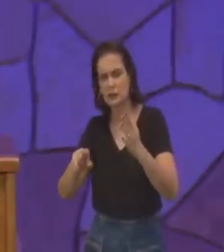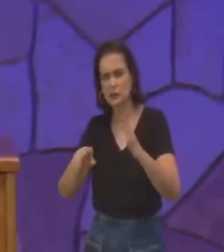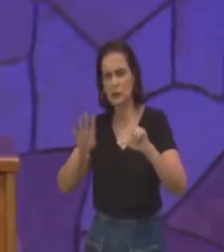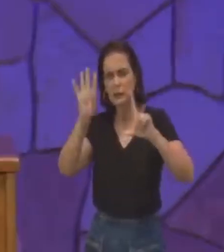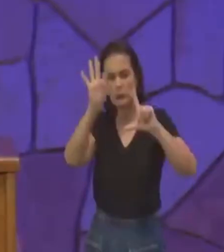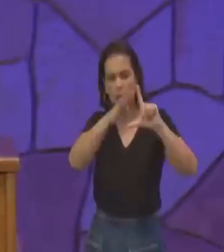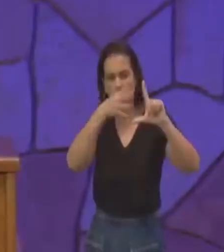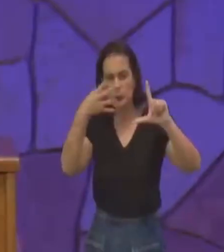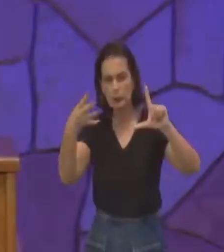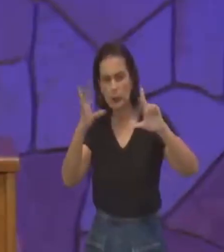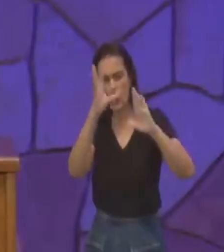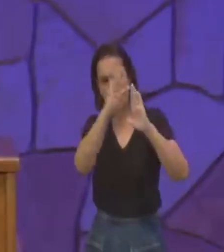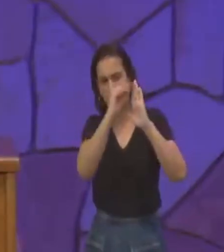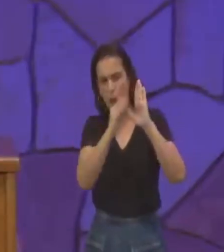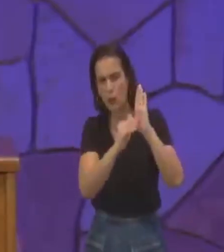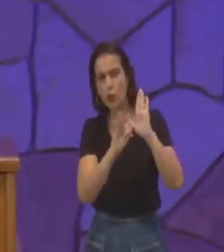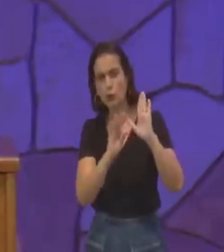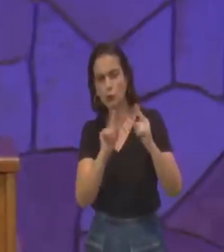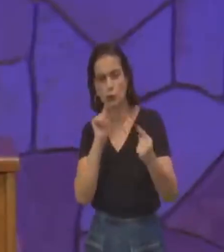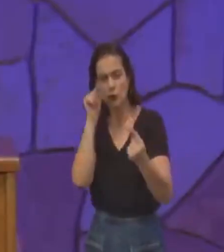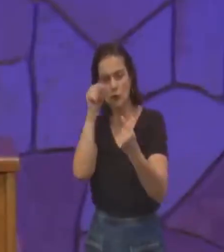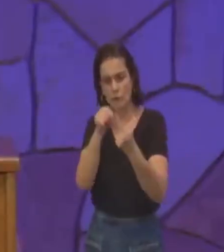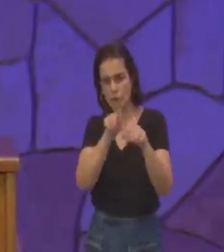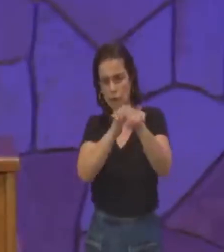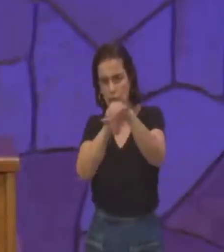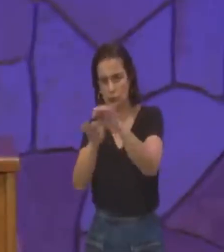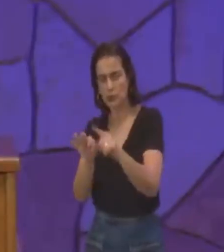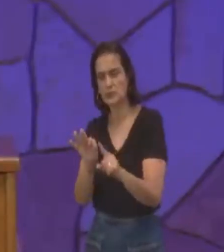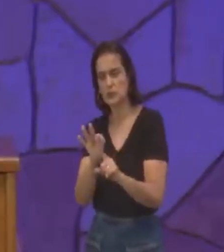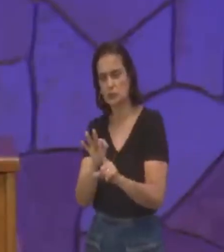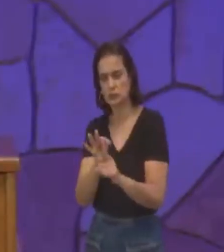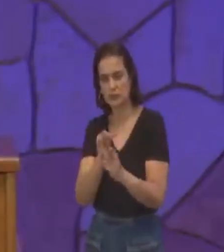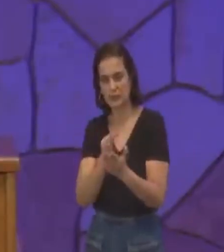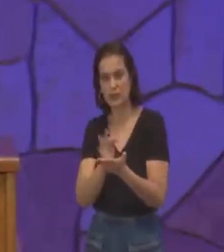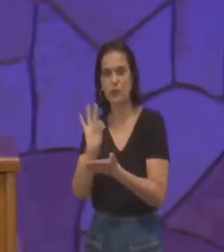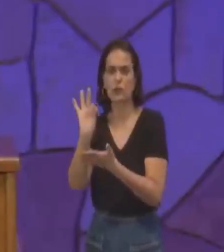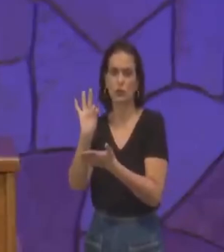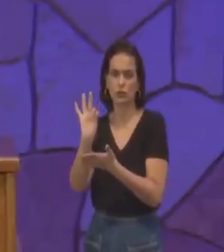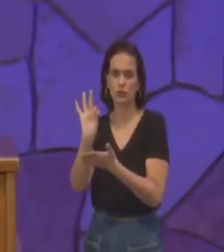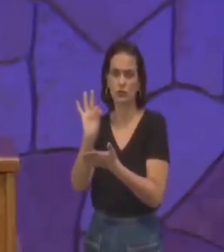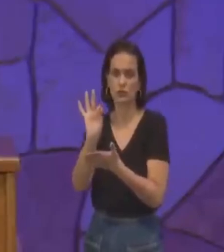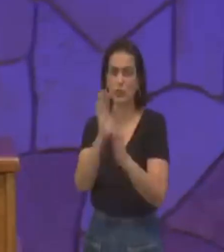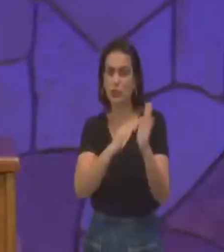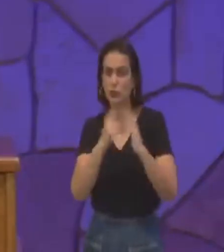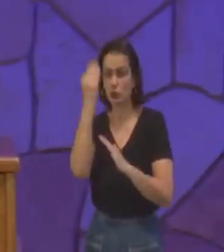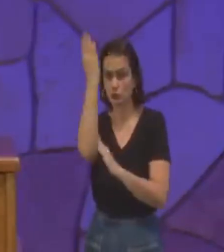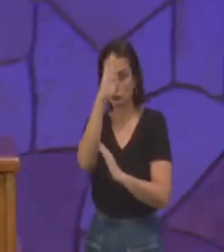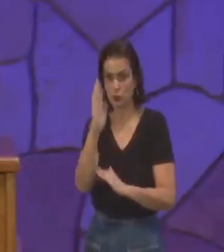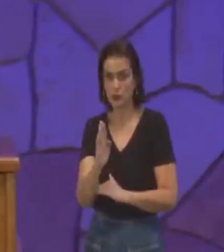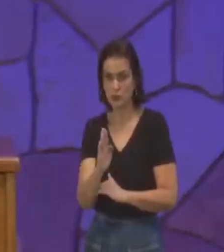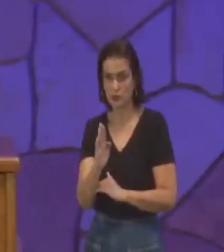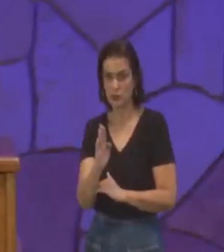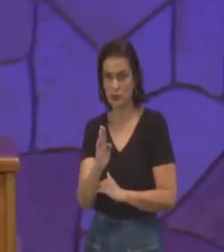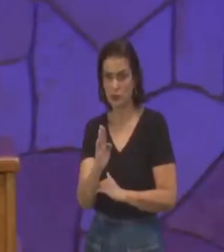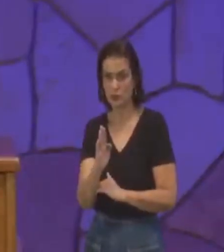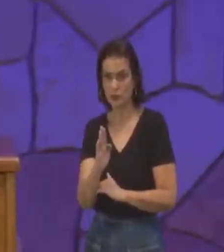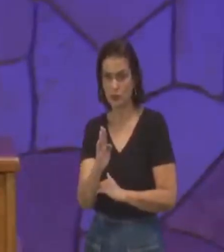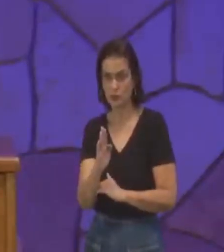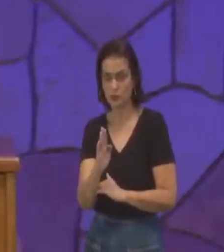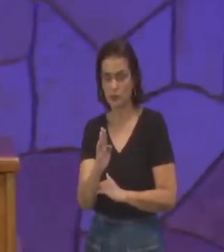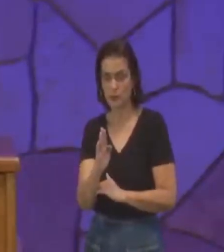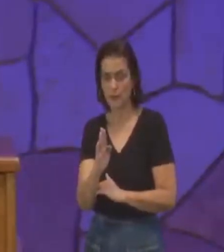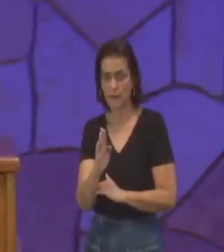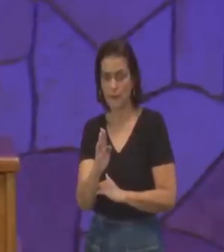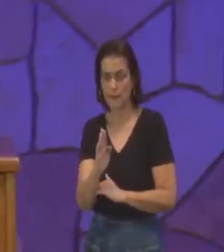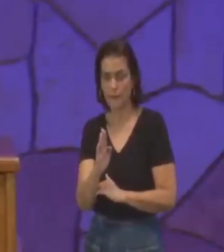curricular na área de educação teológica que é aplicado em todo o território nacional com relação às nossas instituições de